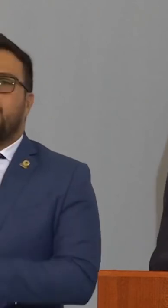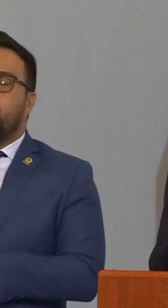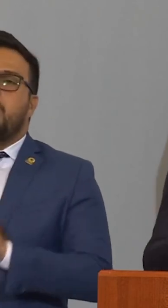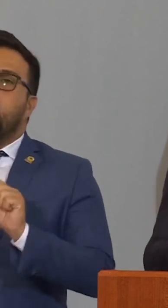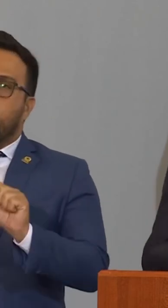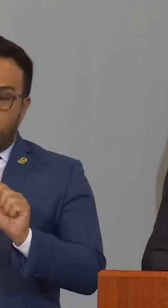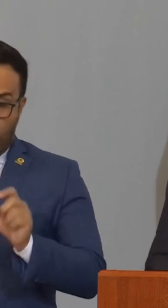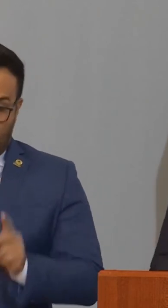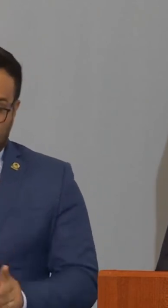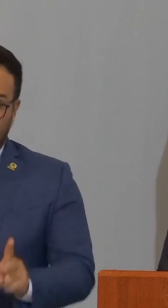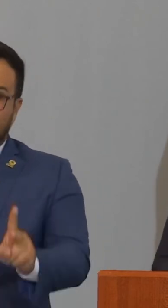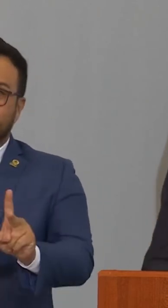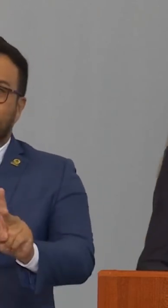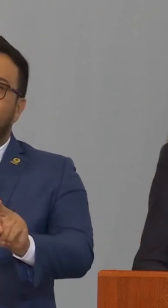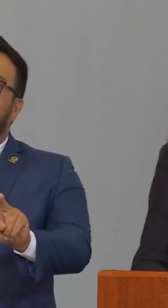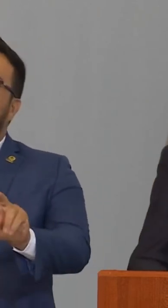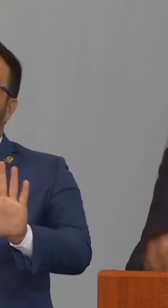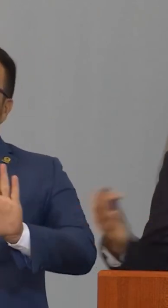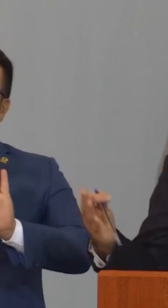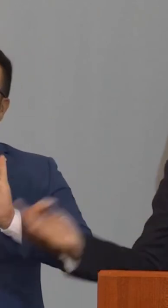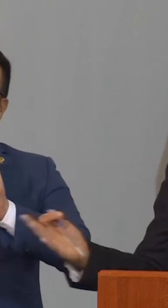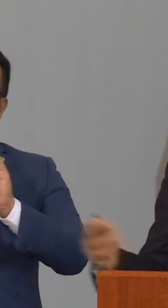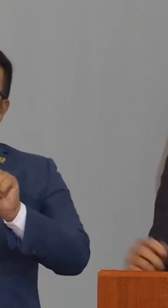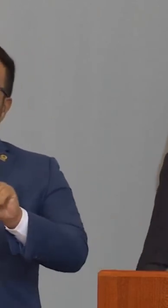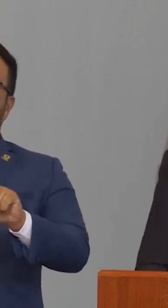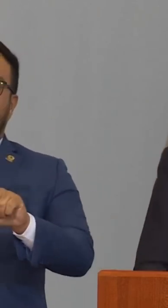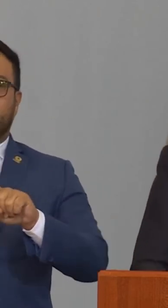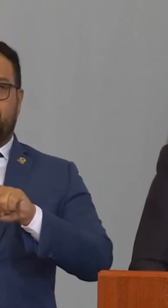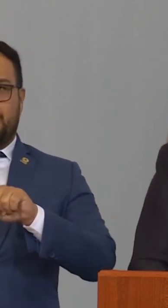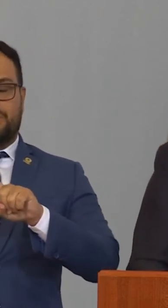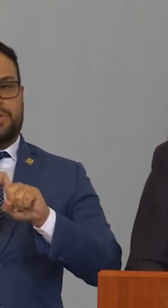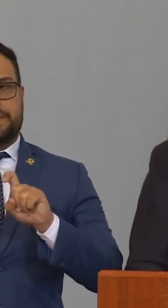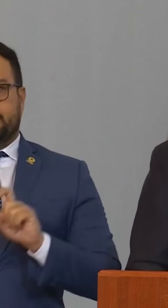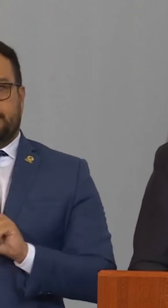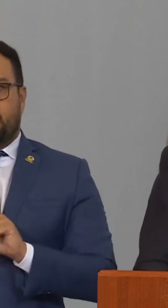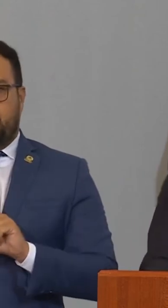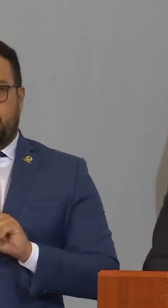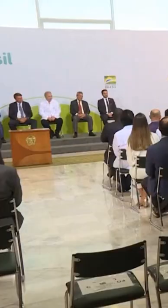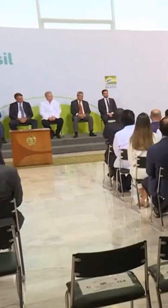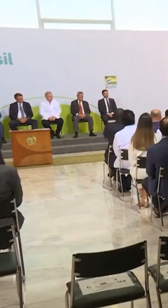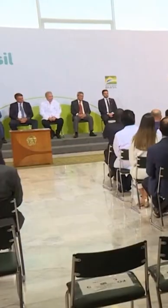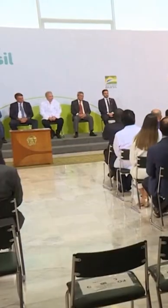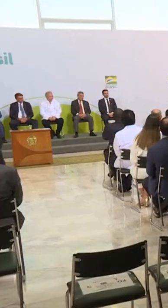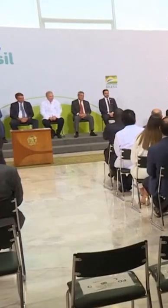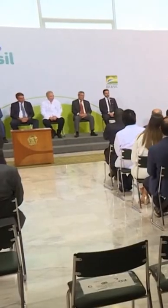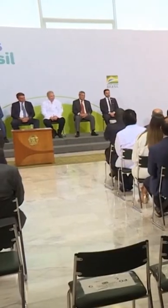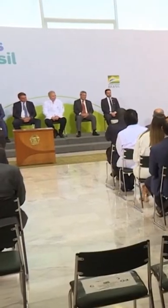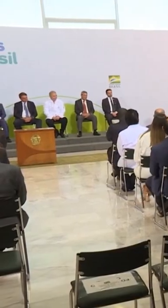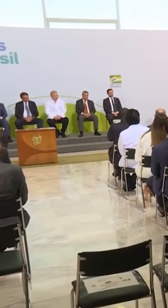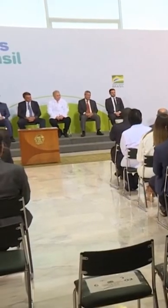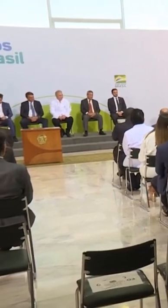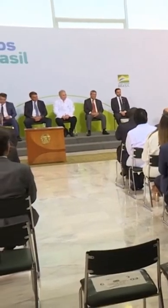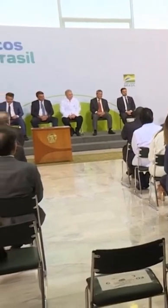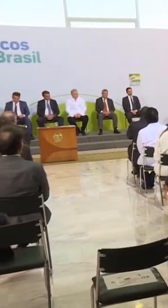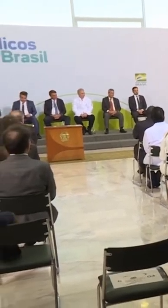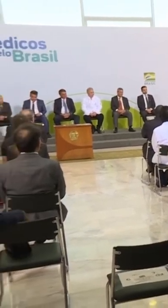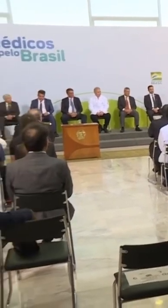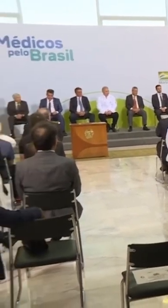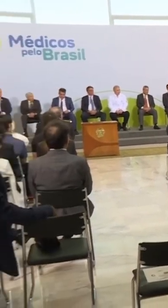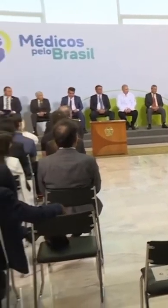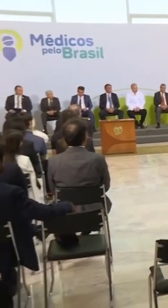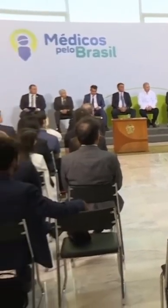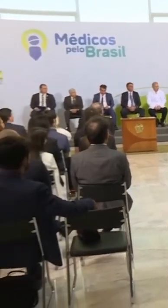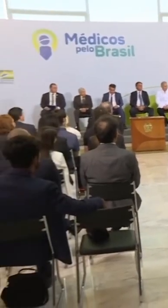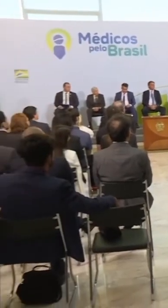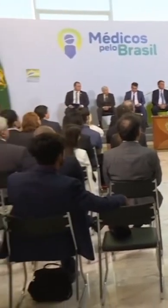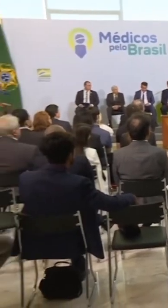continuação do programa Mais Médicos da semana Dilma Rousseff o programa foi criado em